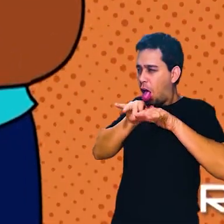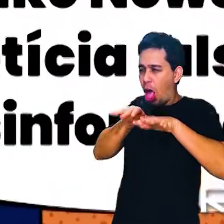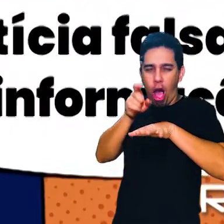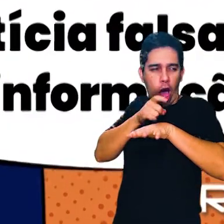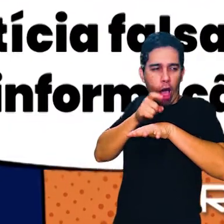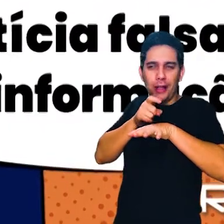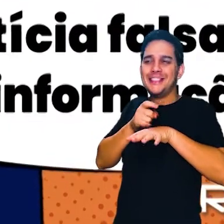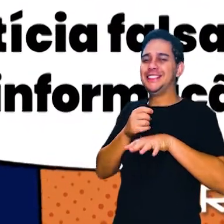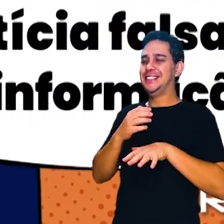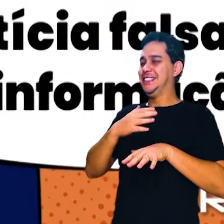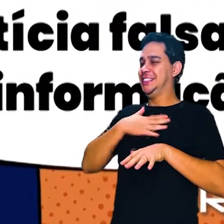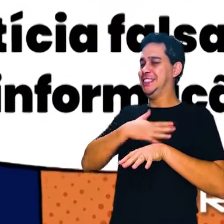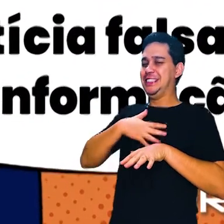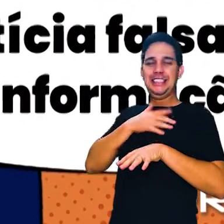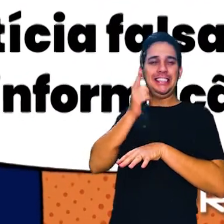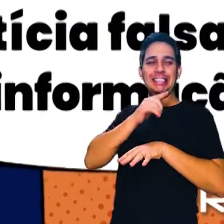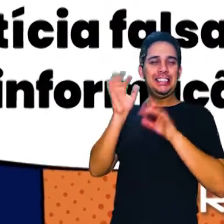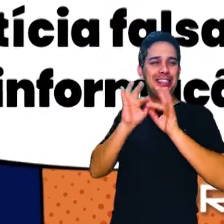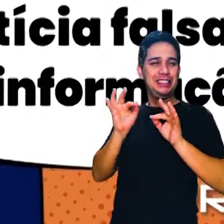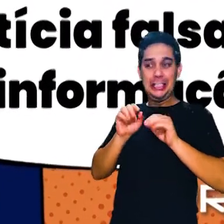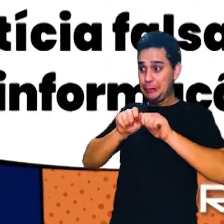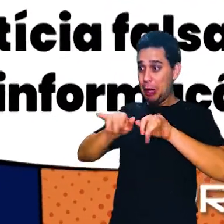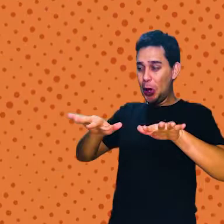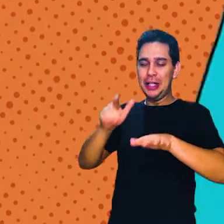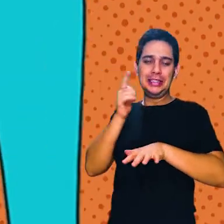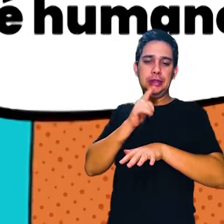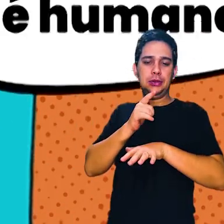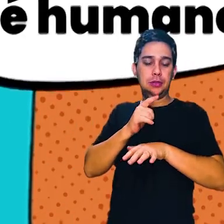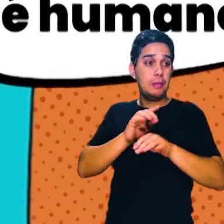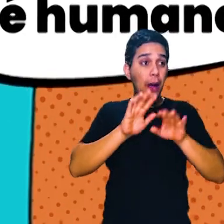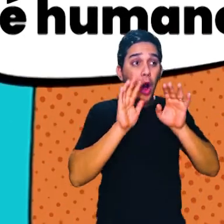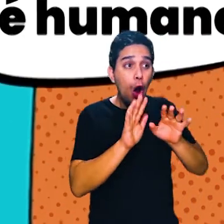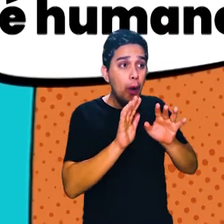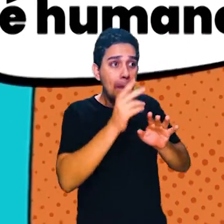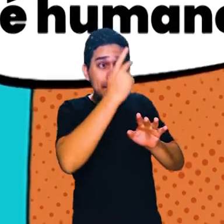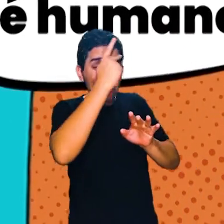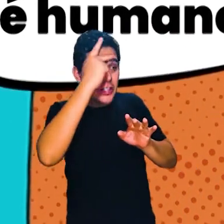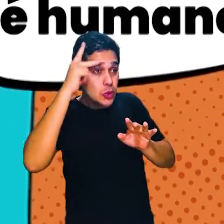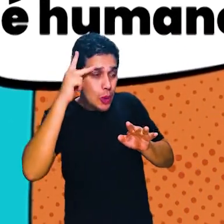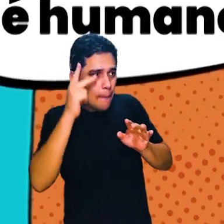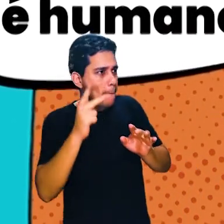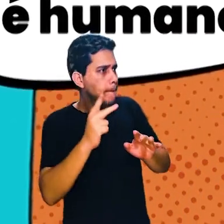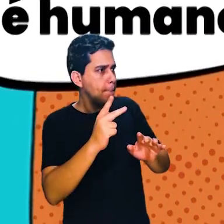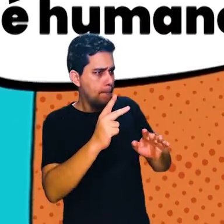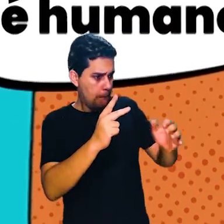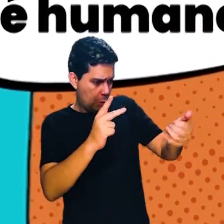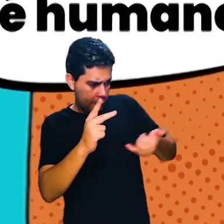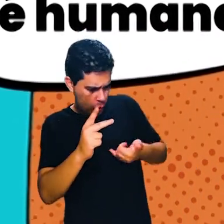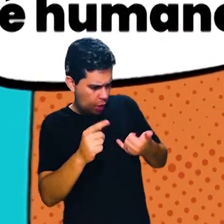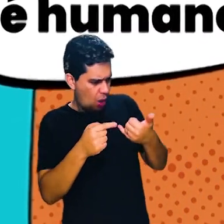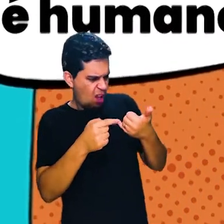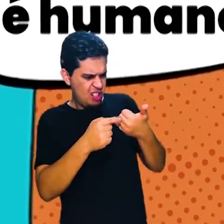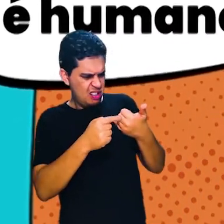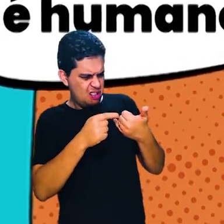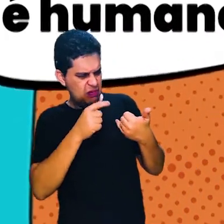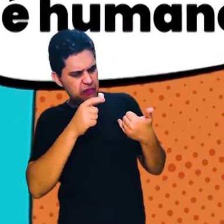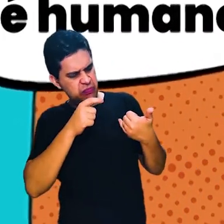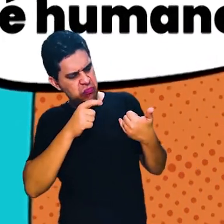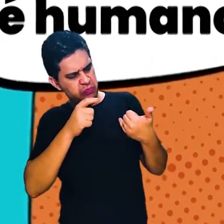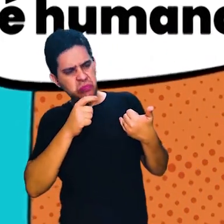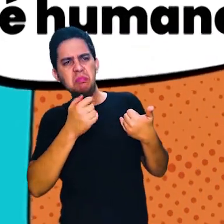qualquer pessoa que perceber que há uma notícia falsa sendo divulgada, ela não só pode, como deve